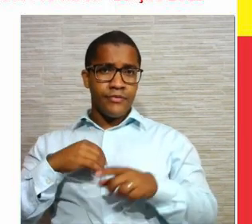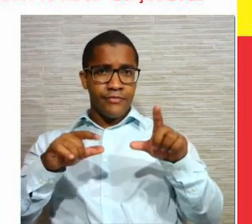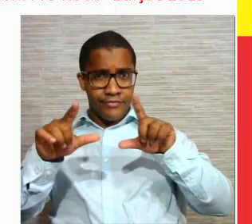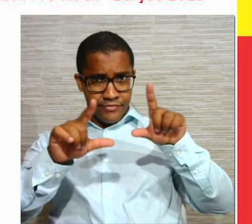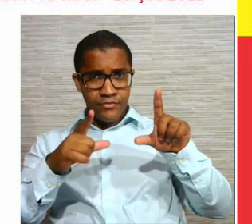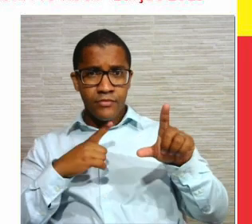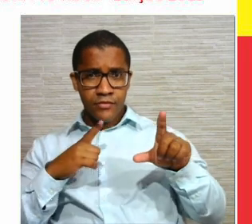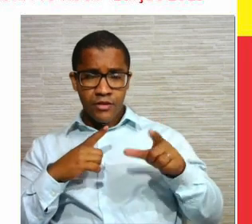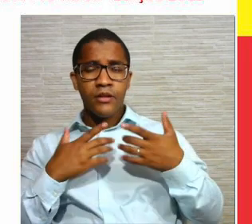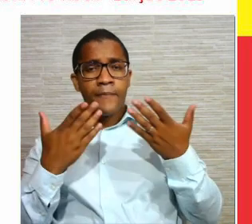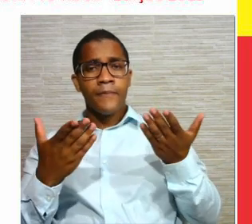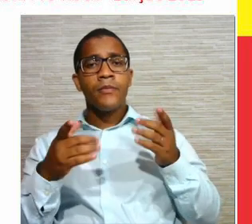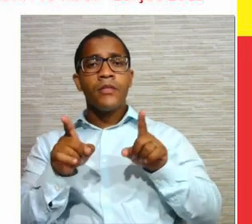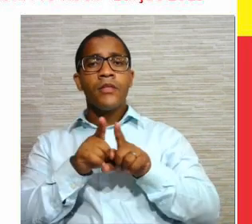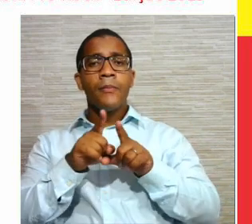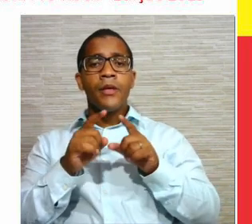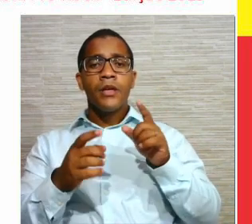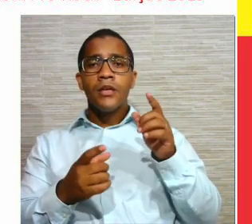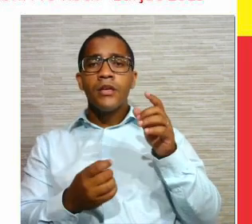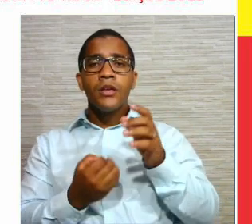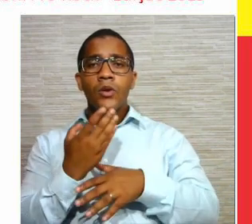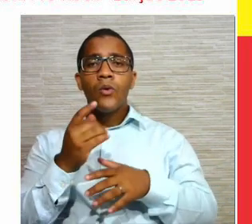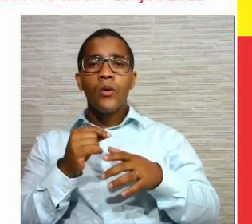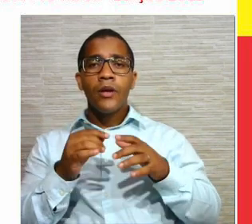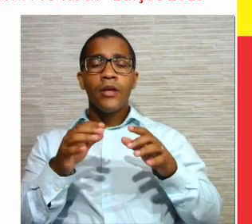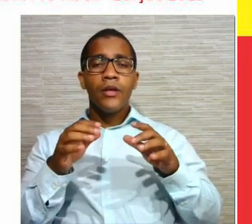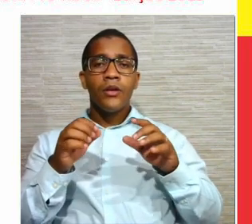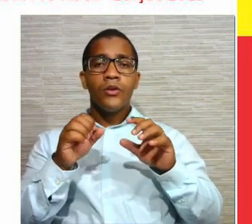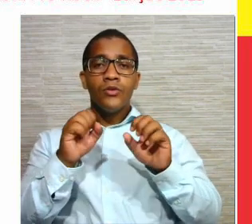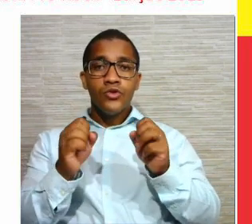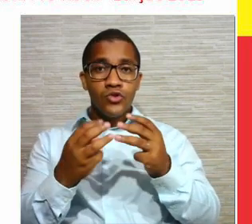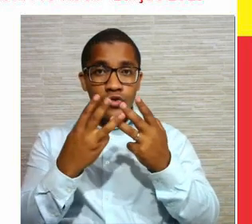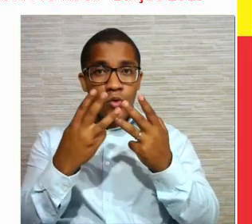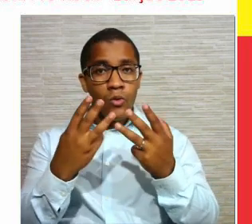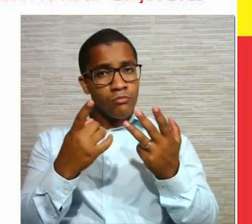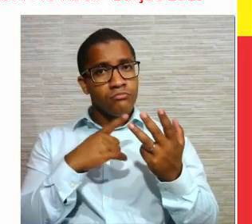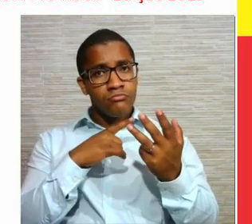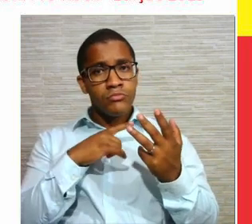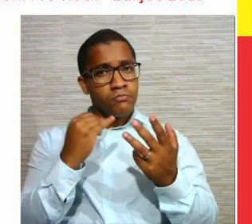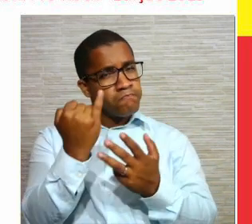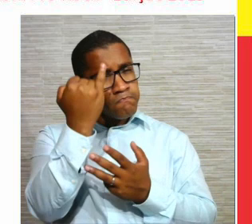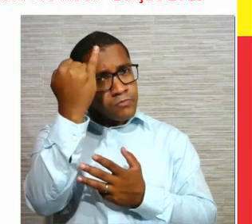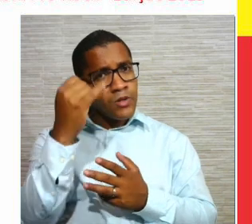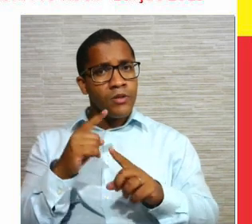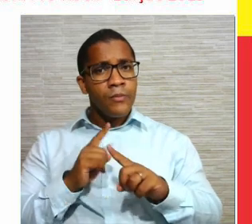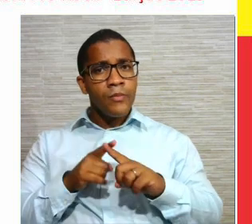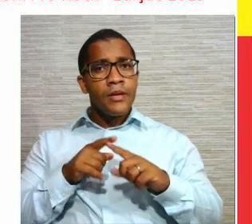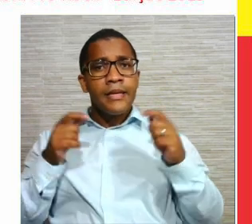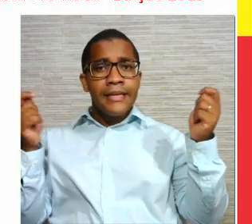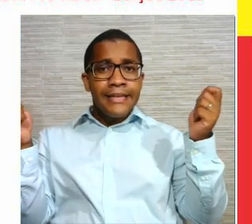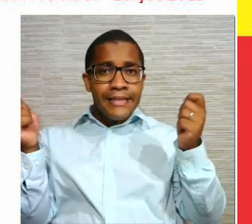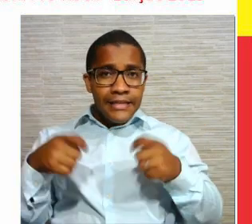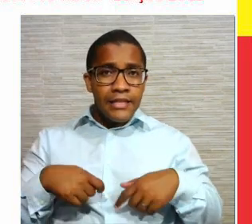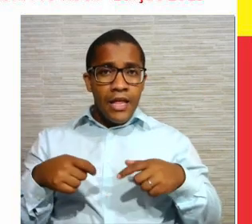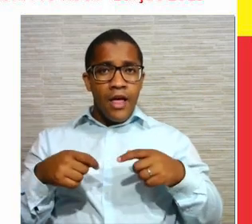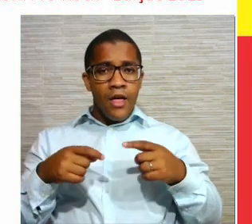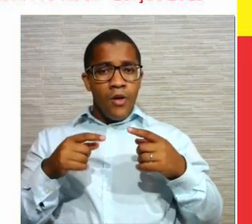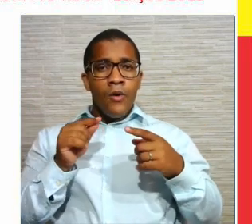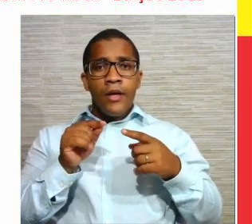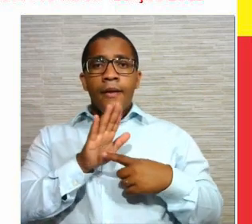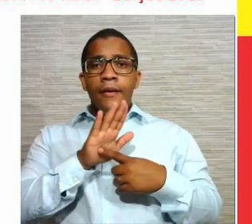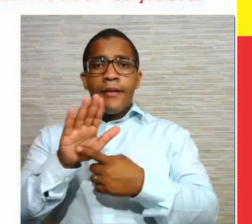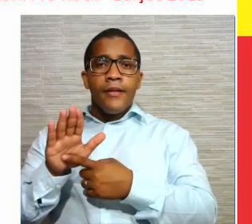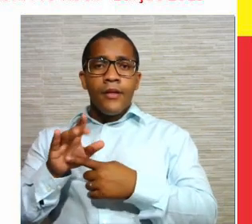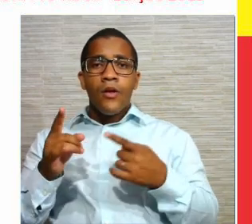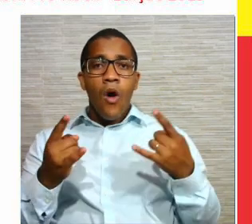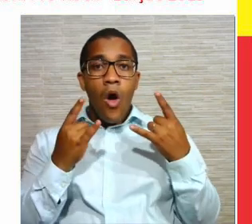né, surgiu também festivais alternativos importantes, né, para a divulgação da música do rock brasileiro.